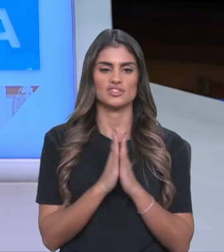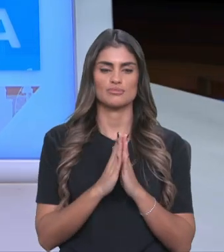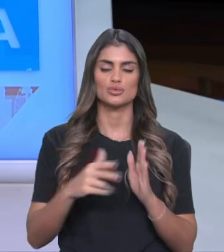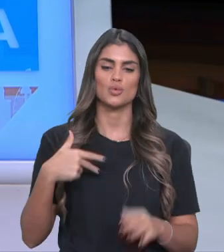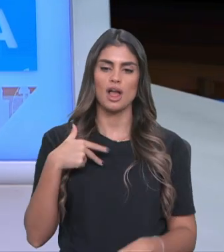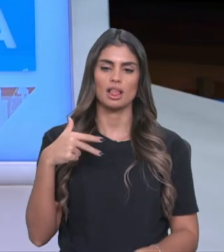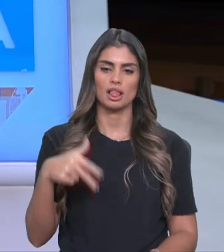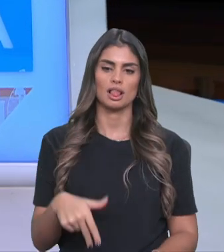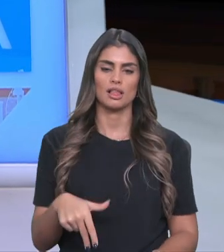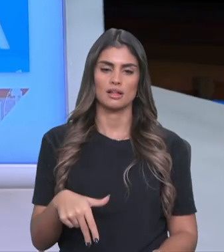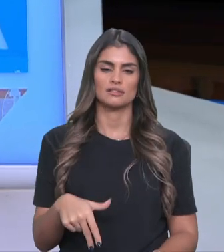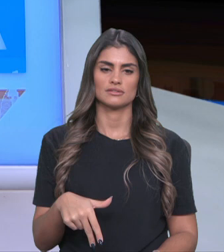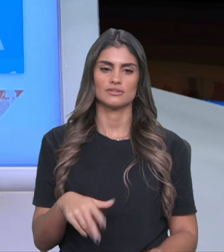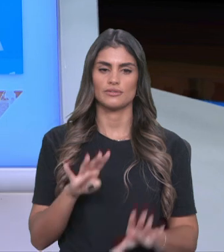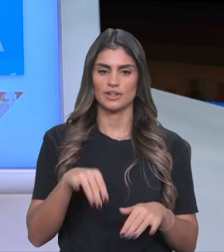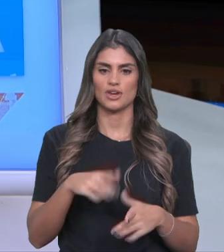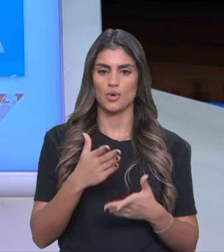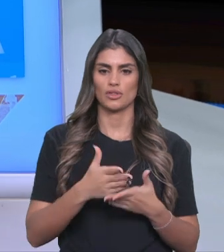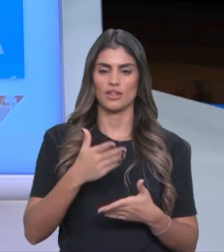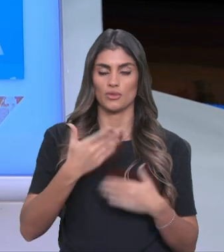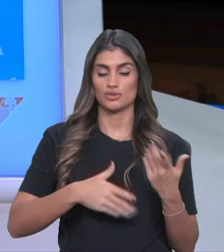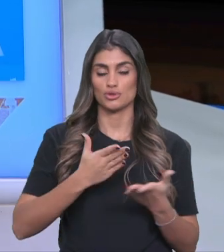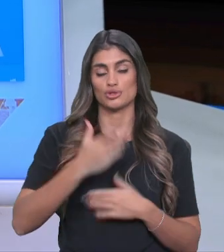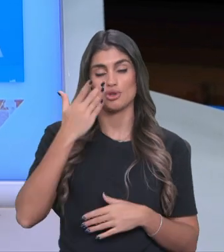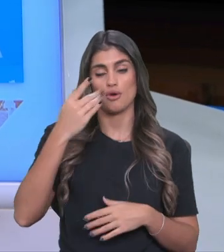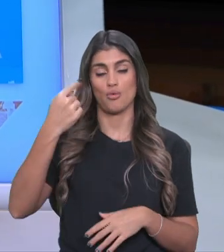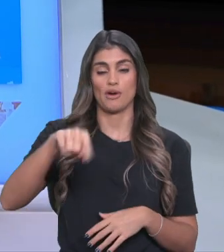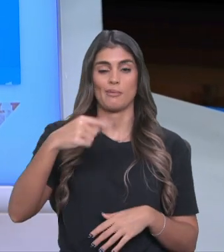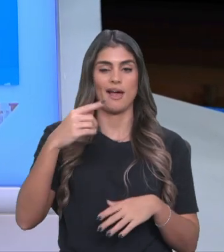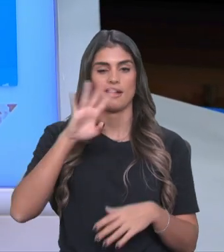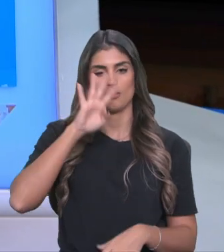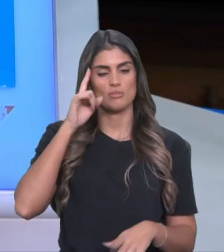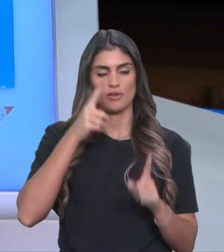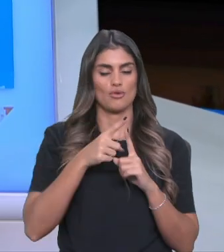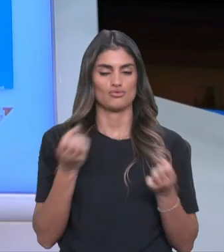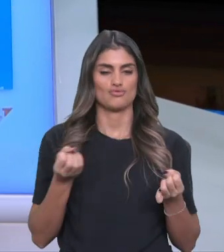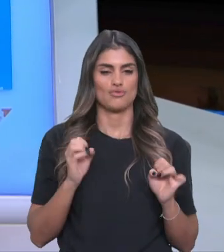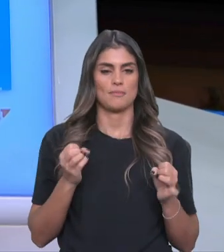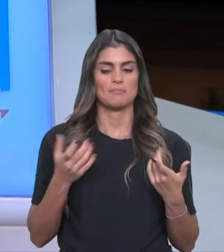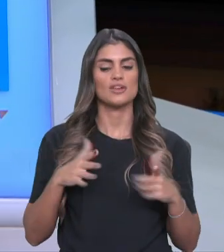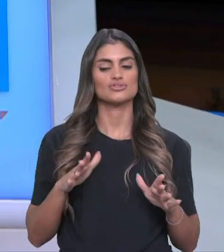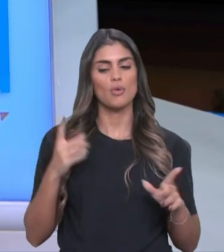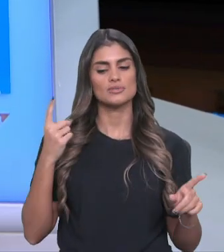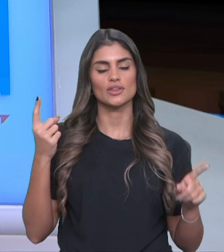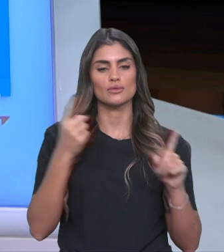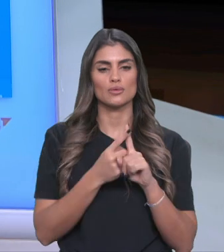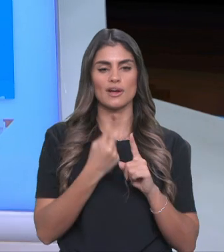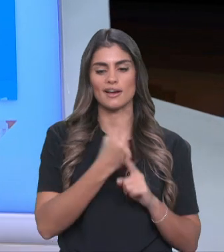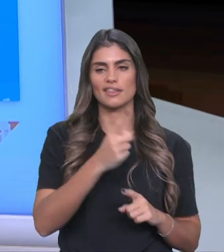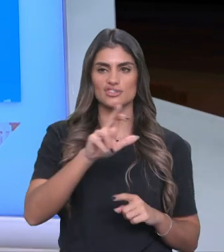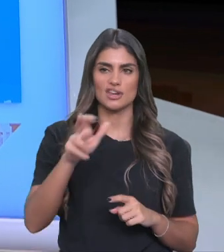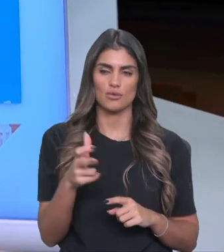Portugal se encerrem e aconteçam só em Braga ou só numa celebração em Braga. O propósito é que cada região,